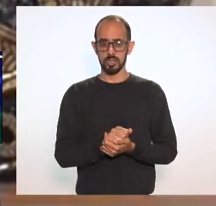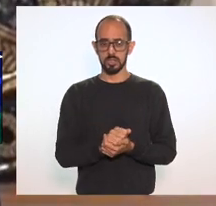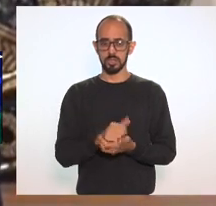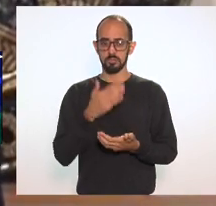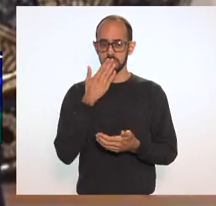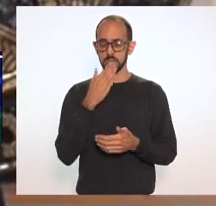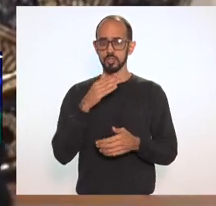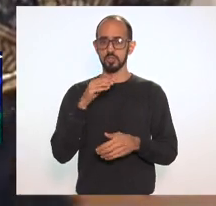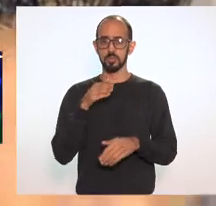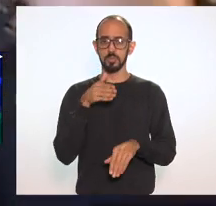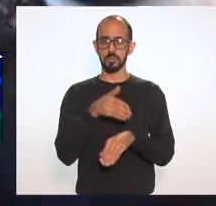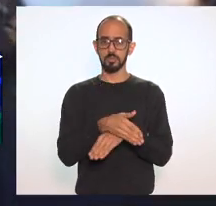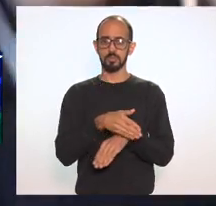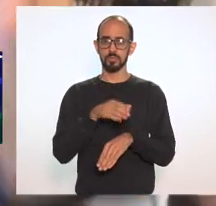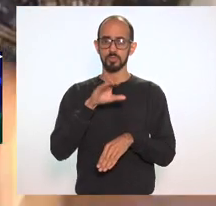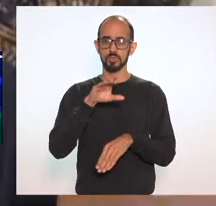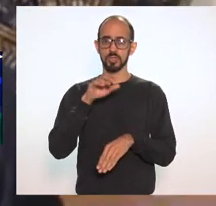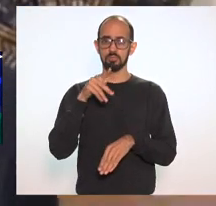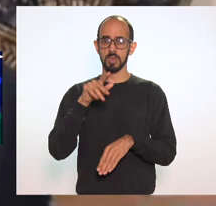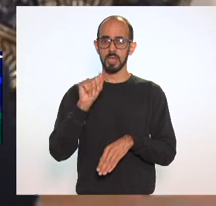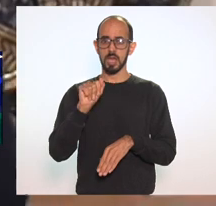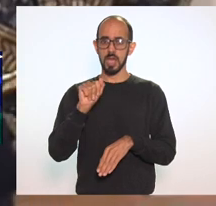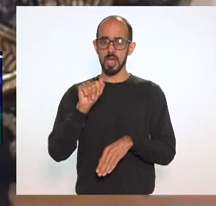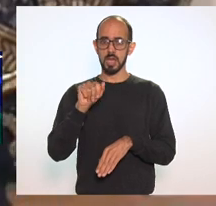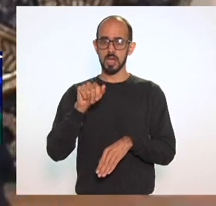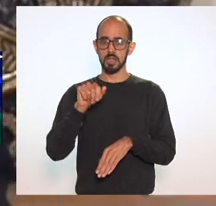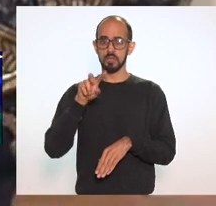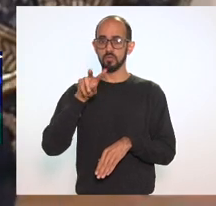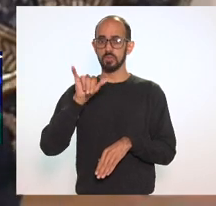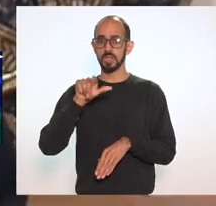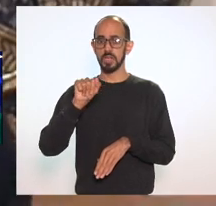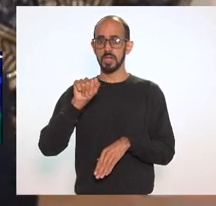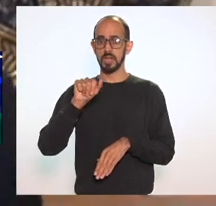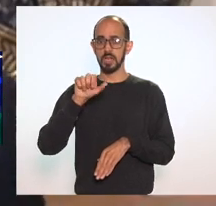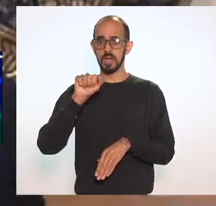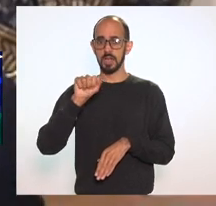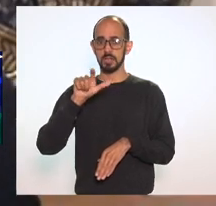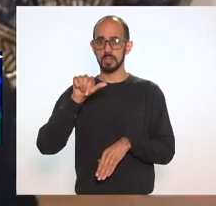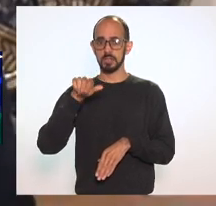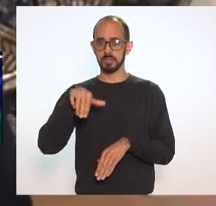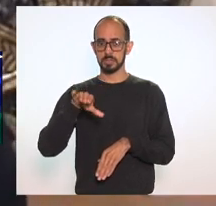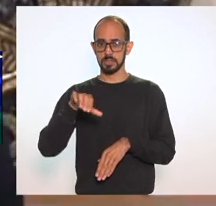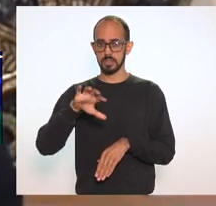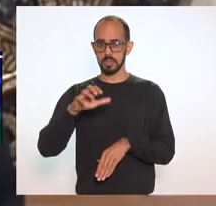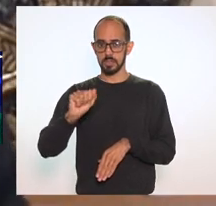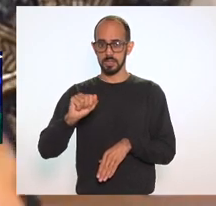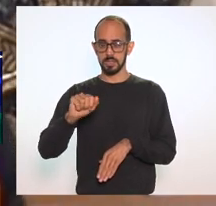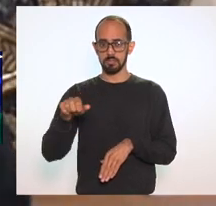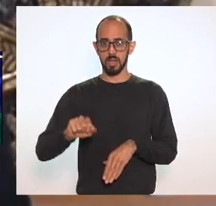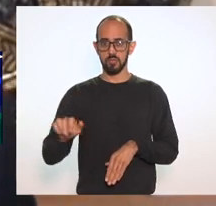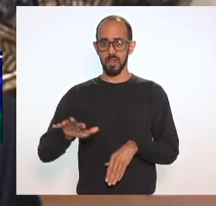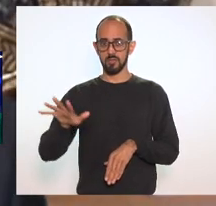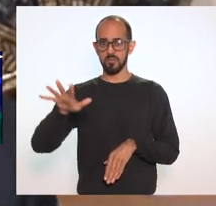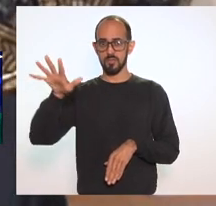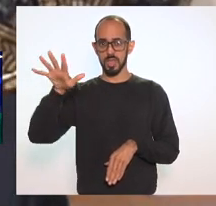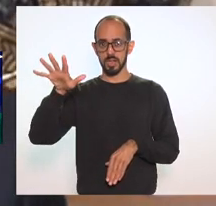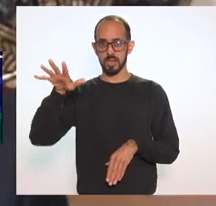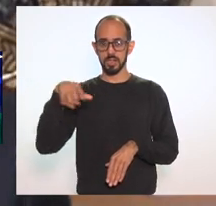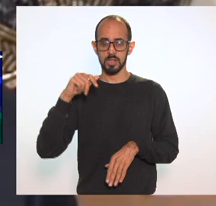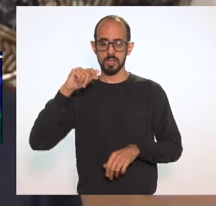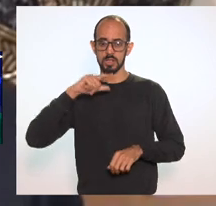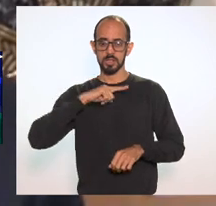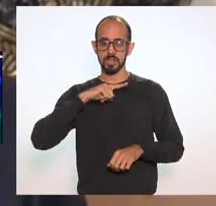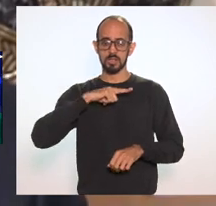vila Aliança nunca pisolar é uma comunidade que está infestada de